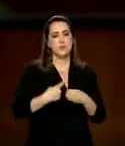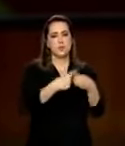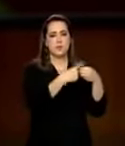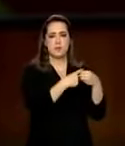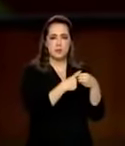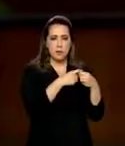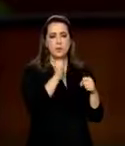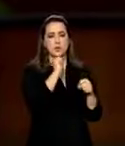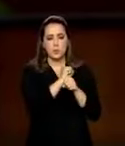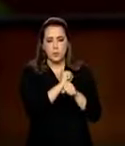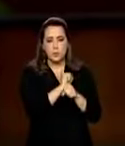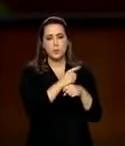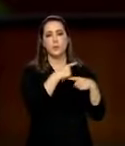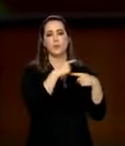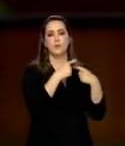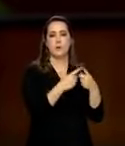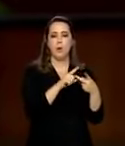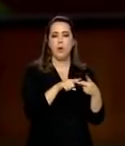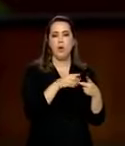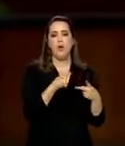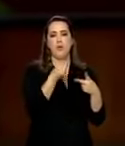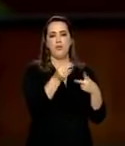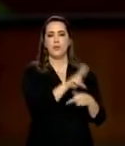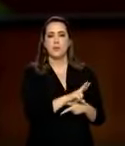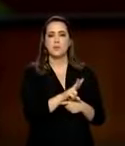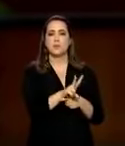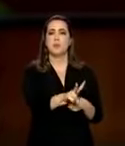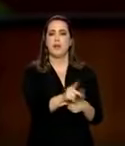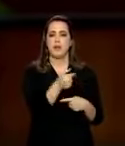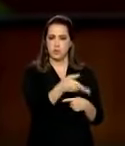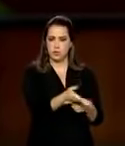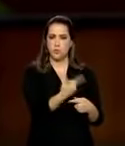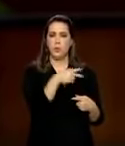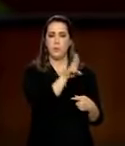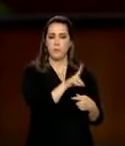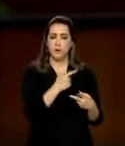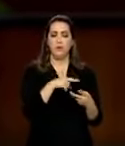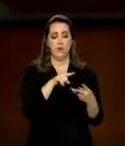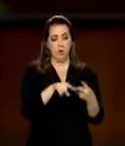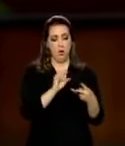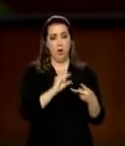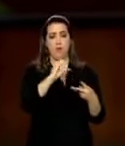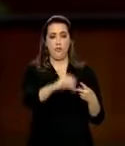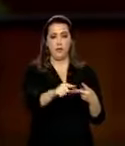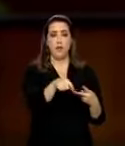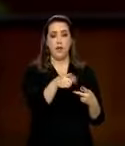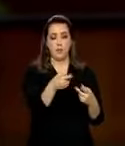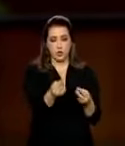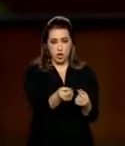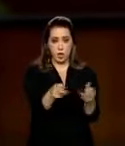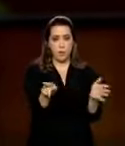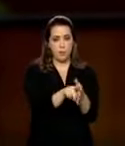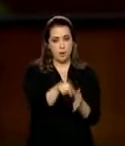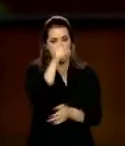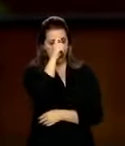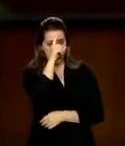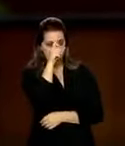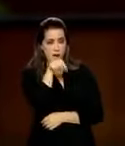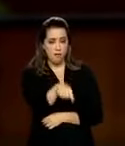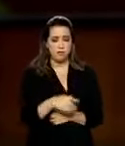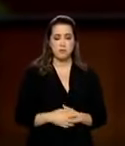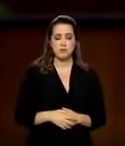municípios foi possível, obtiveram recursos na ponta da linha para aplicar em hospitais, ganharam indiretamente